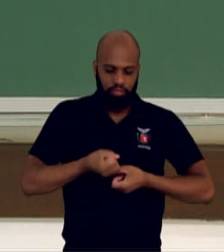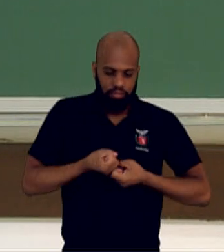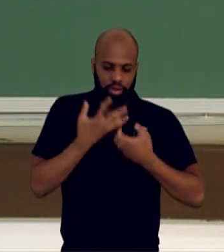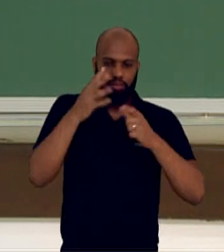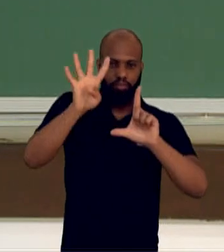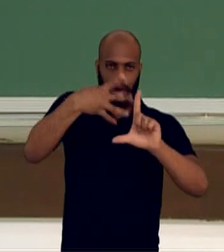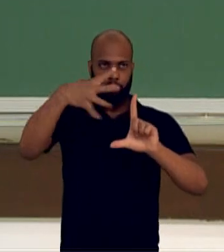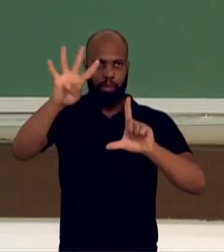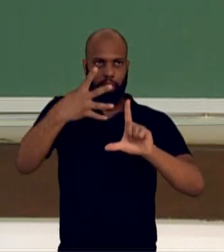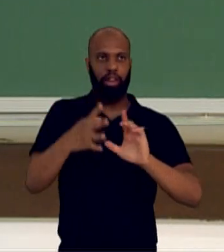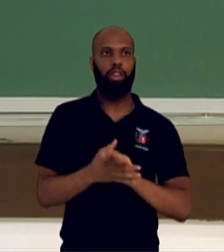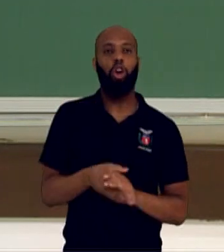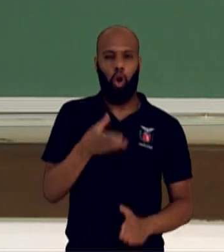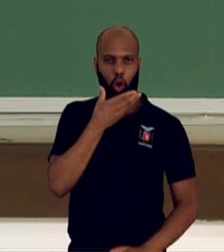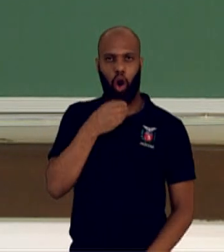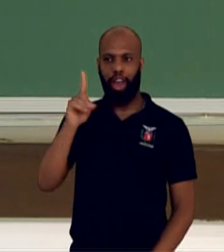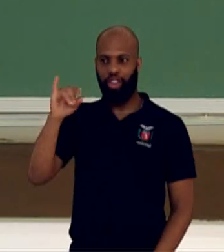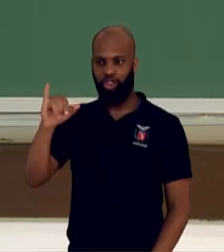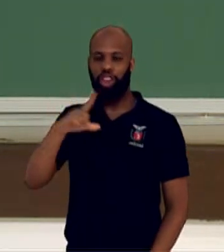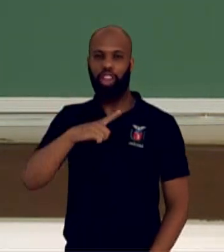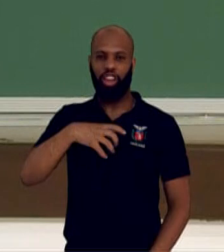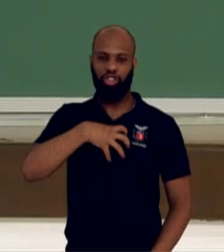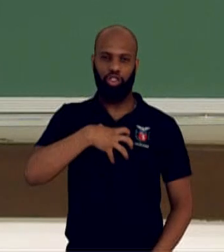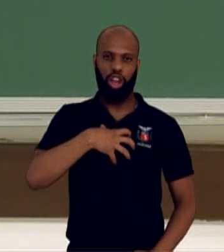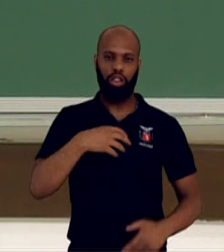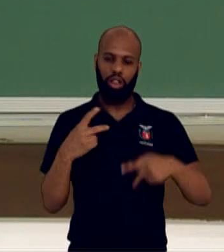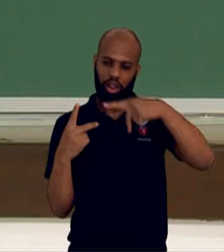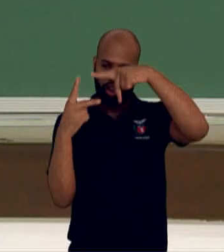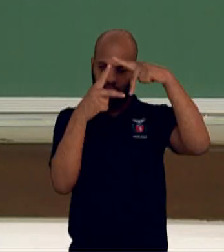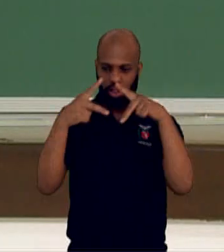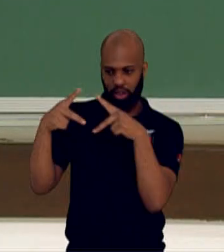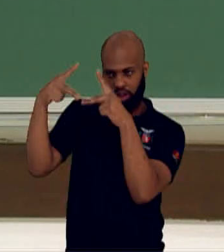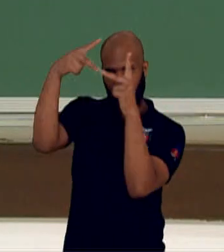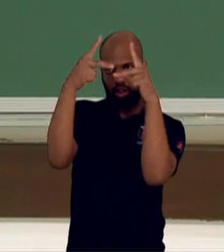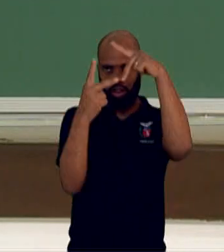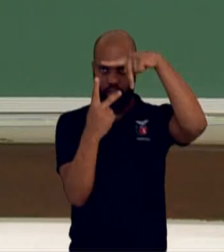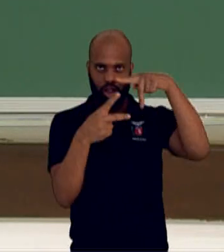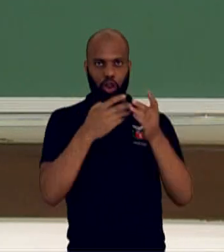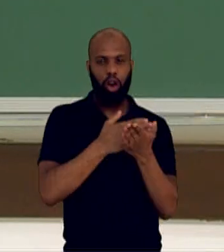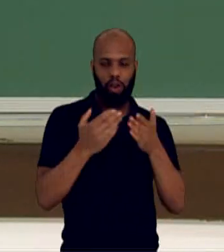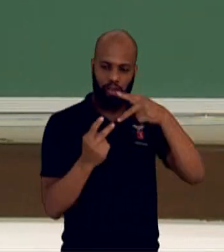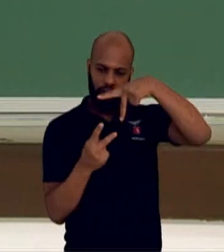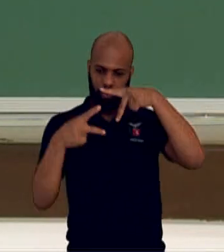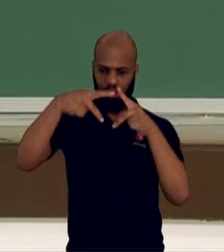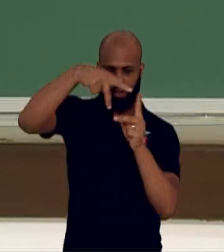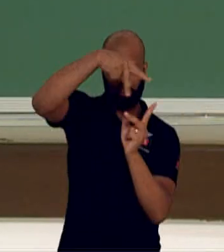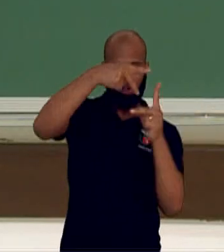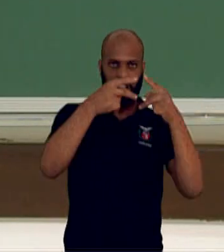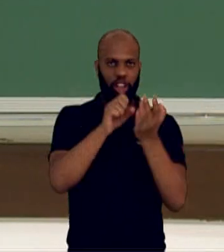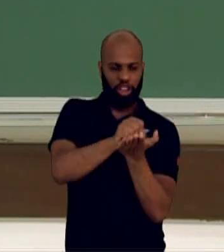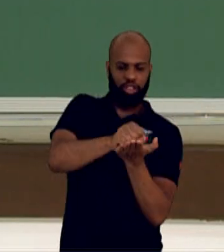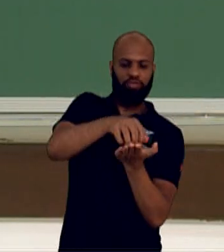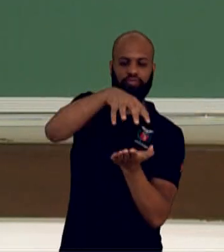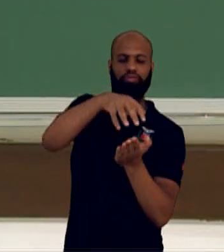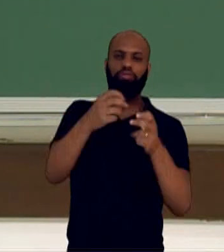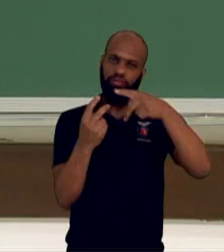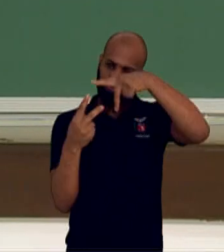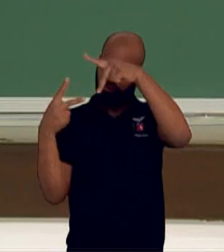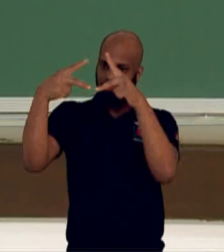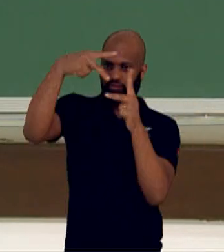Di Cavalcanti com uma tendência mais cubista, tá? Que estava começando a geometrizar as formas com linhas